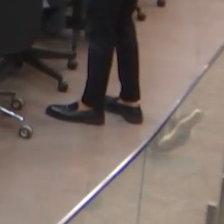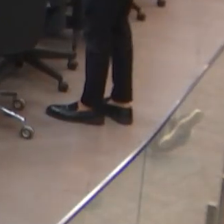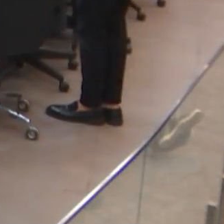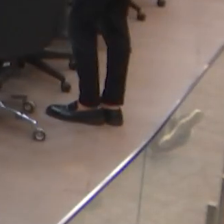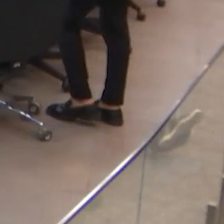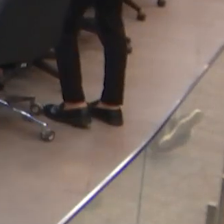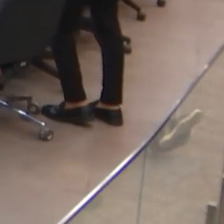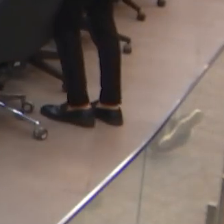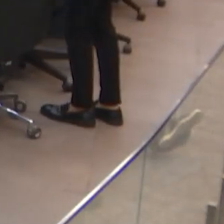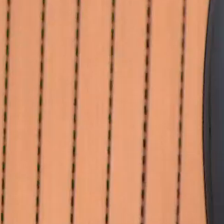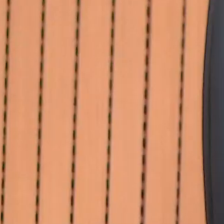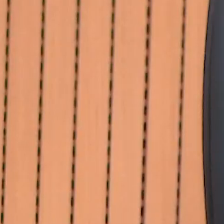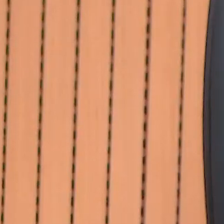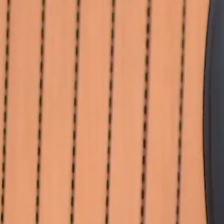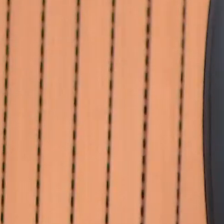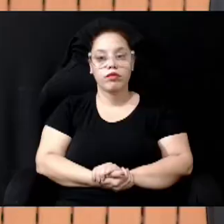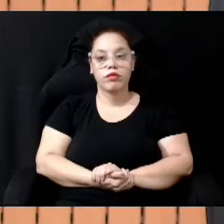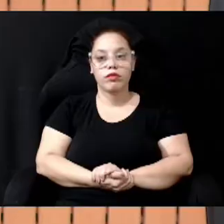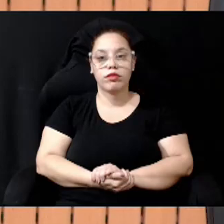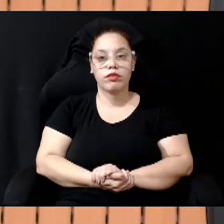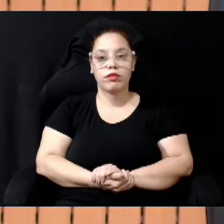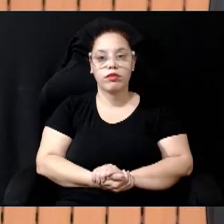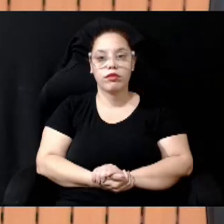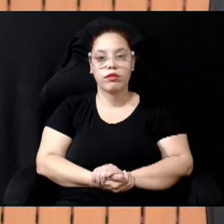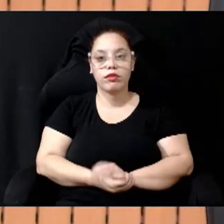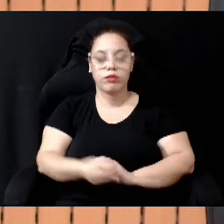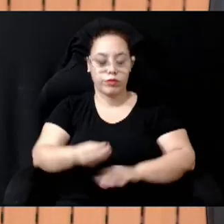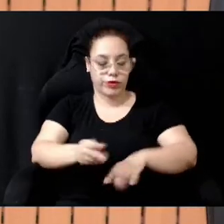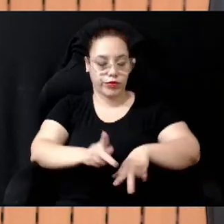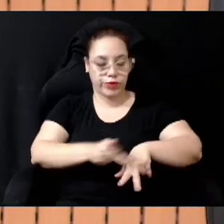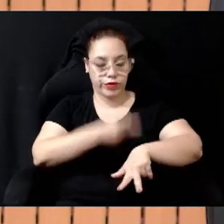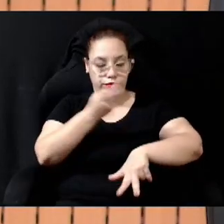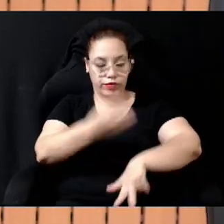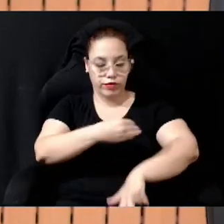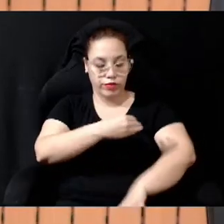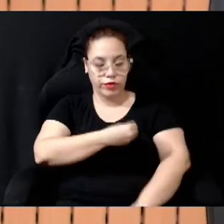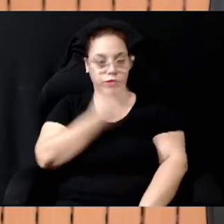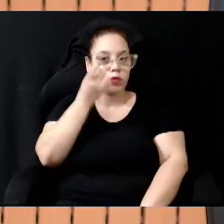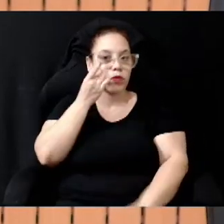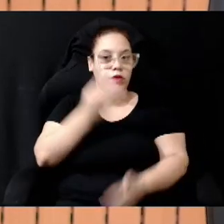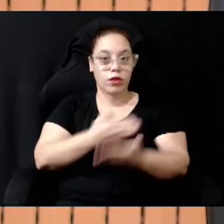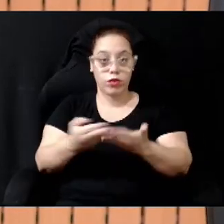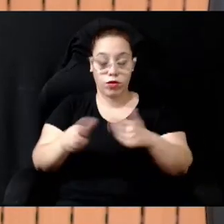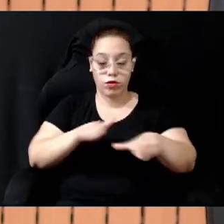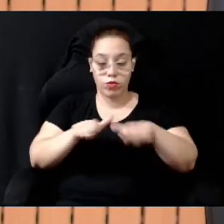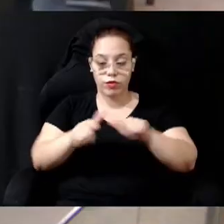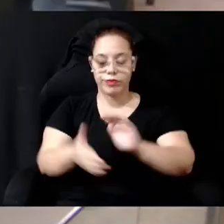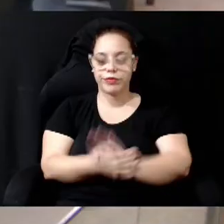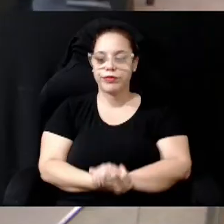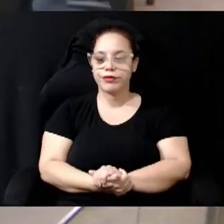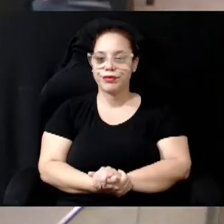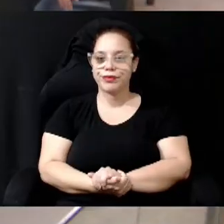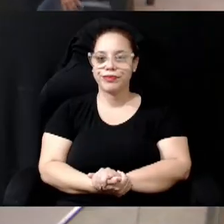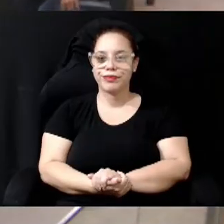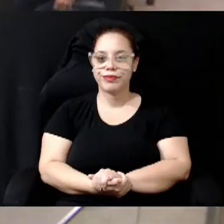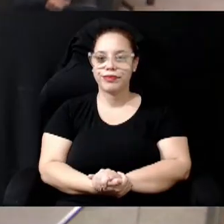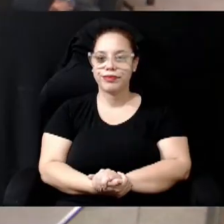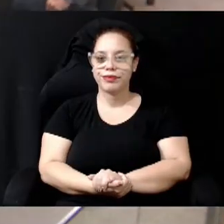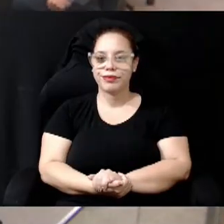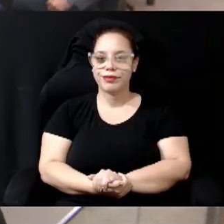Peço aos vereadores que registrem suas presenças para reinício dos trabalhos.